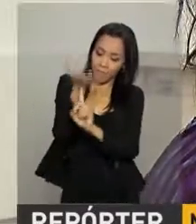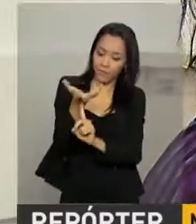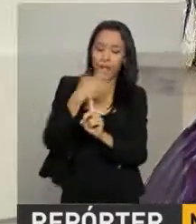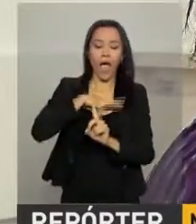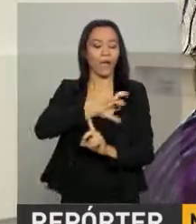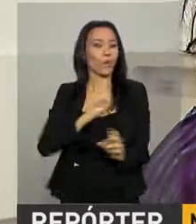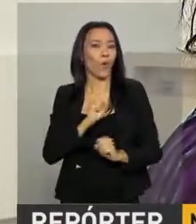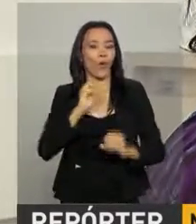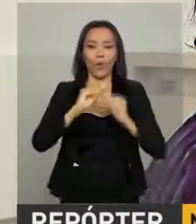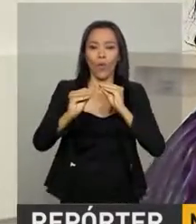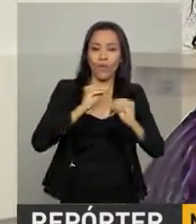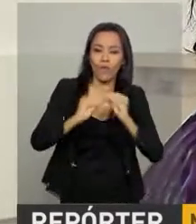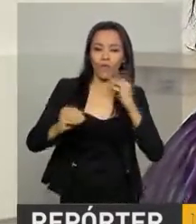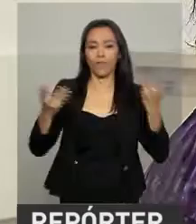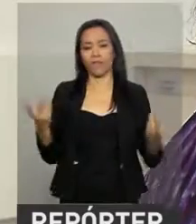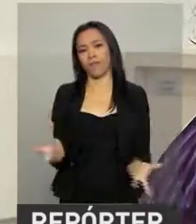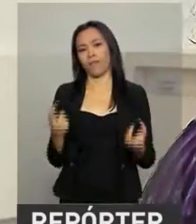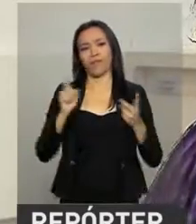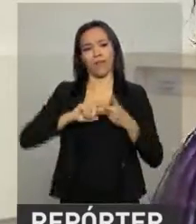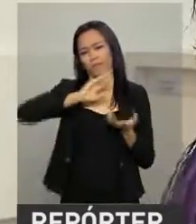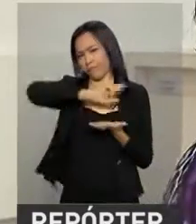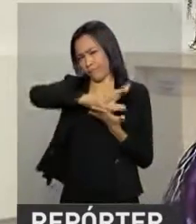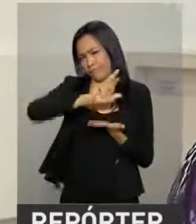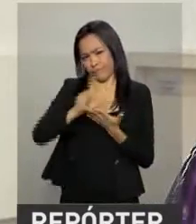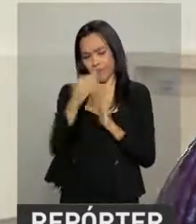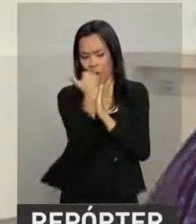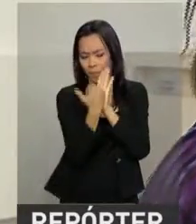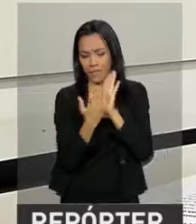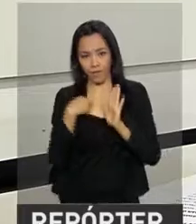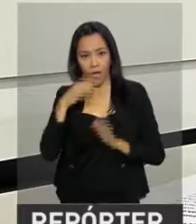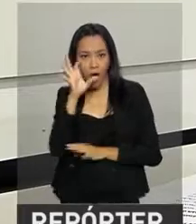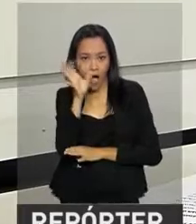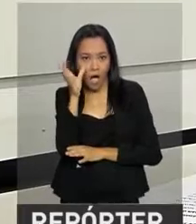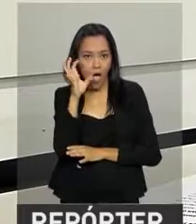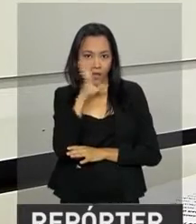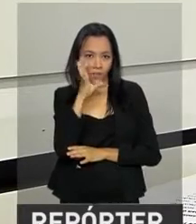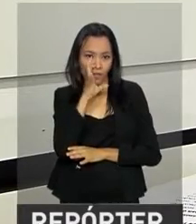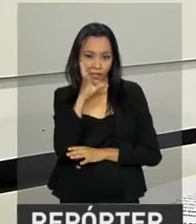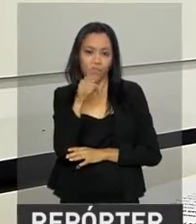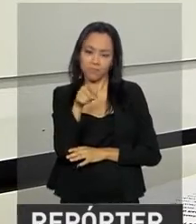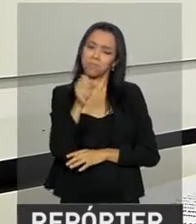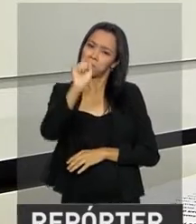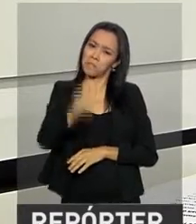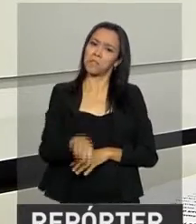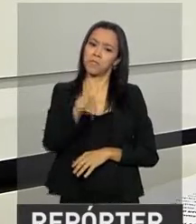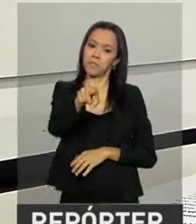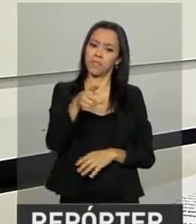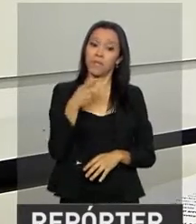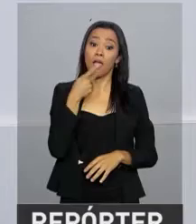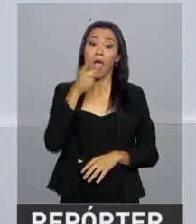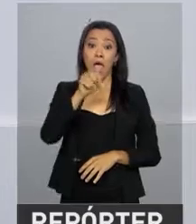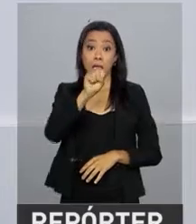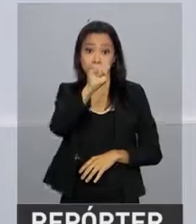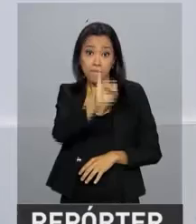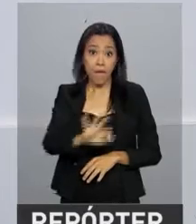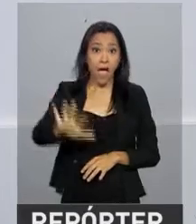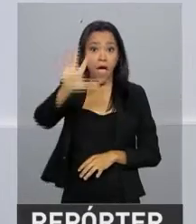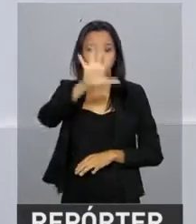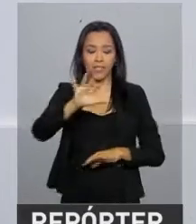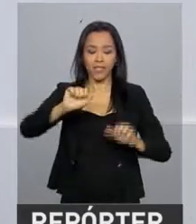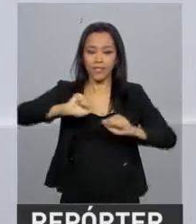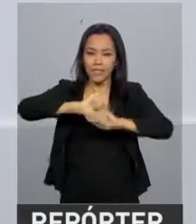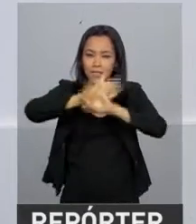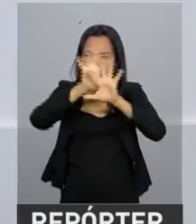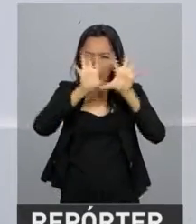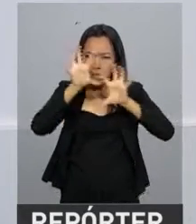Adoro novela. Todas as coisas que passam na televisão, no meu quarto, eu estou lá. É isso mesmo, dona Nilza. As imagens são de alta definição,